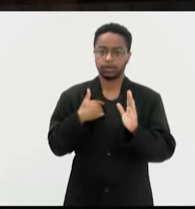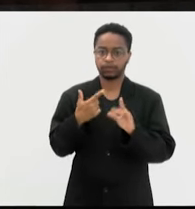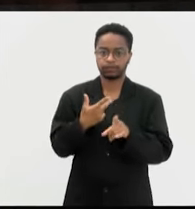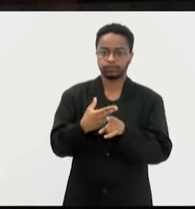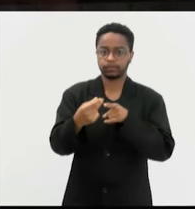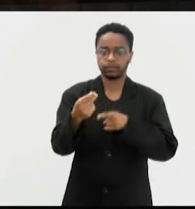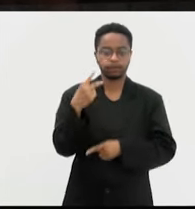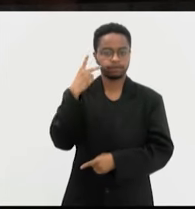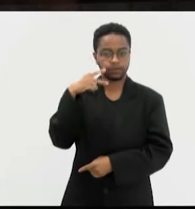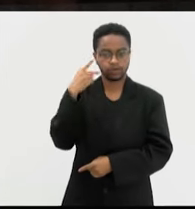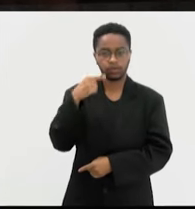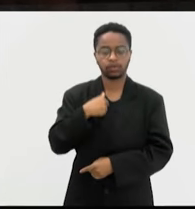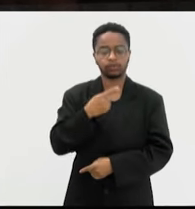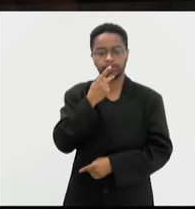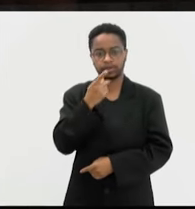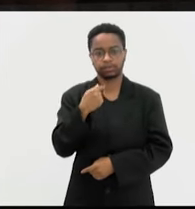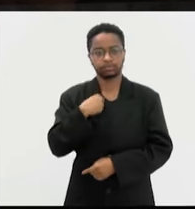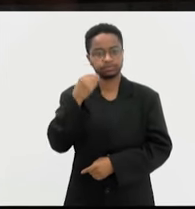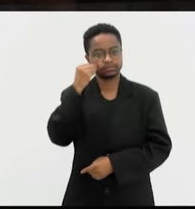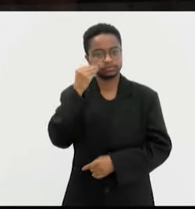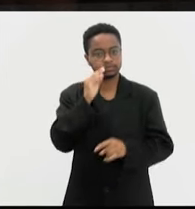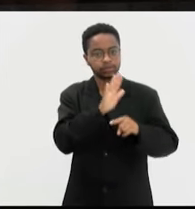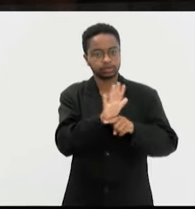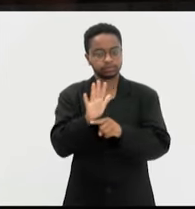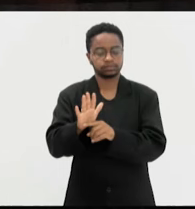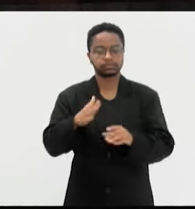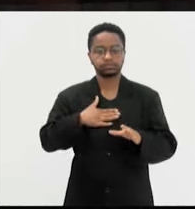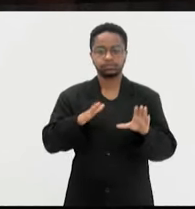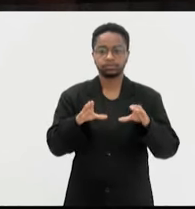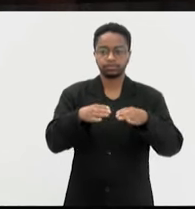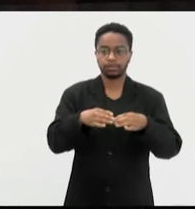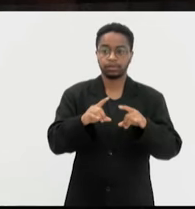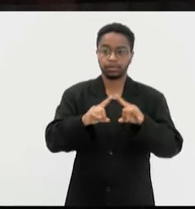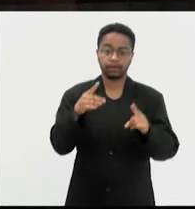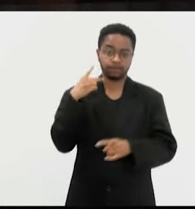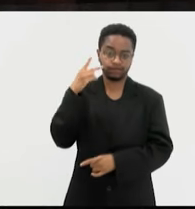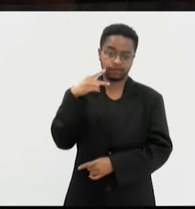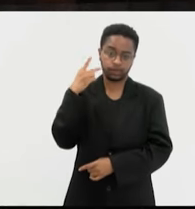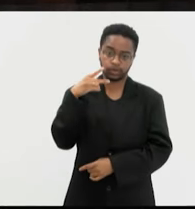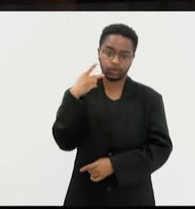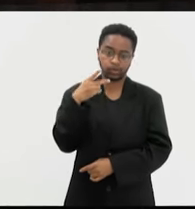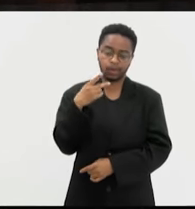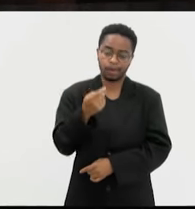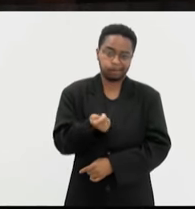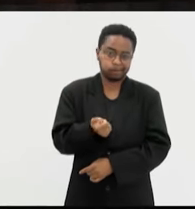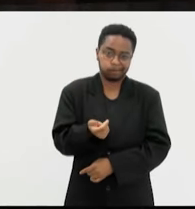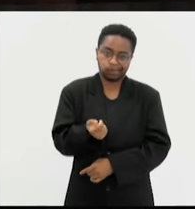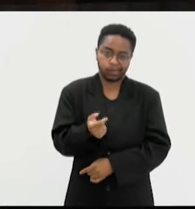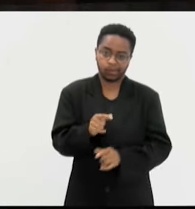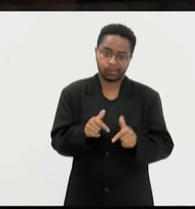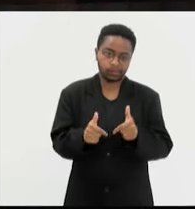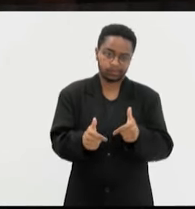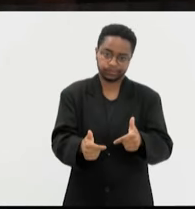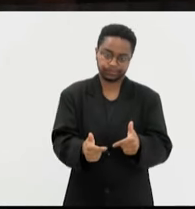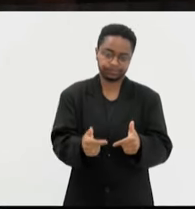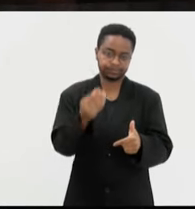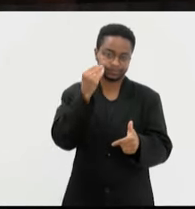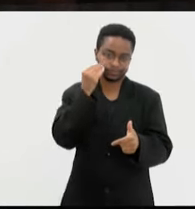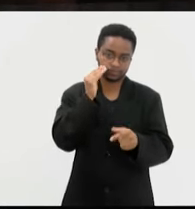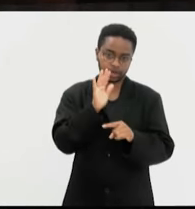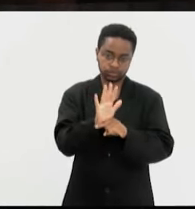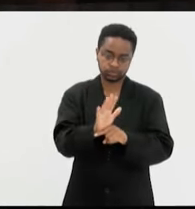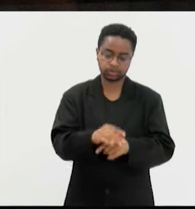tentar ajudar o máximo a minha Corporação mas o vereador muito muito pouco pode tentar ajudar